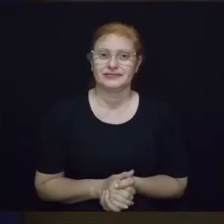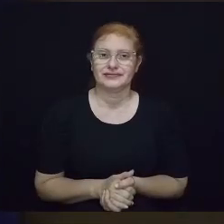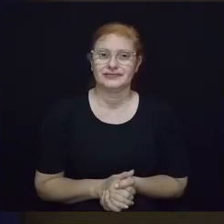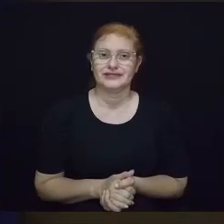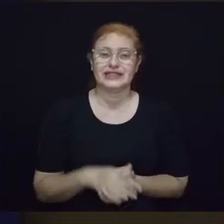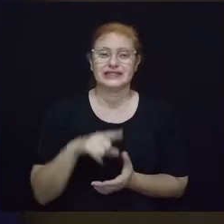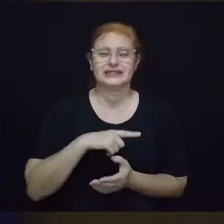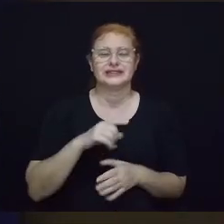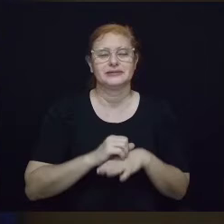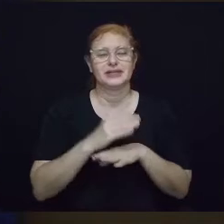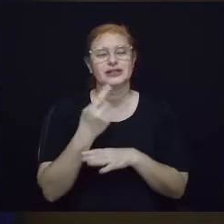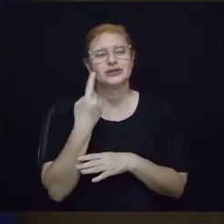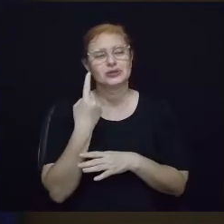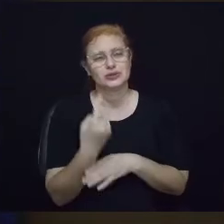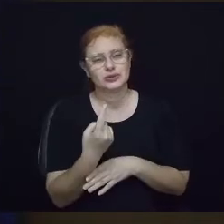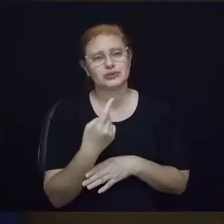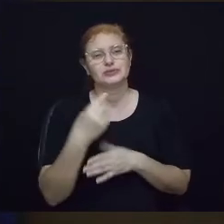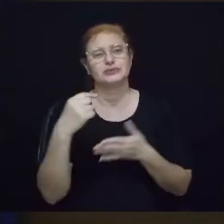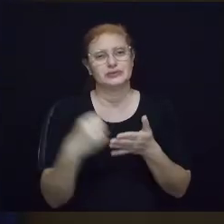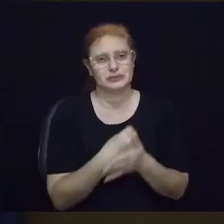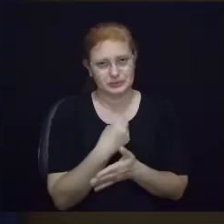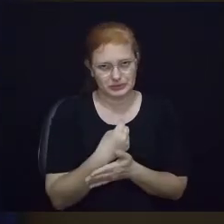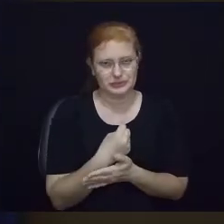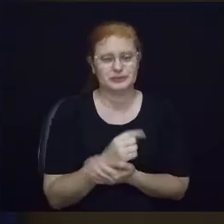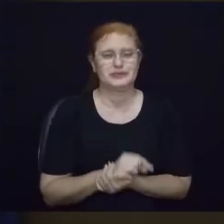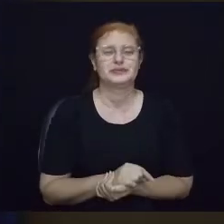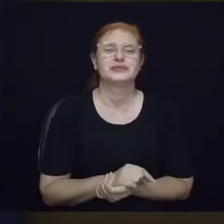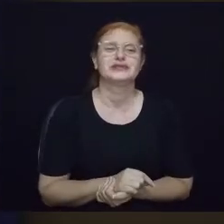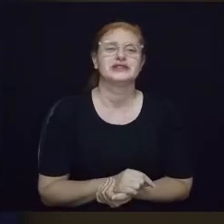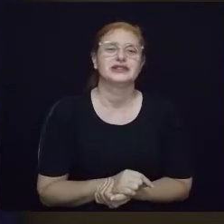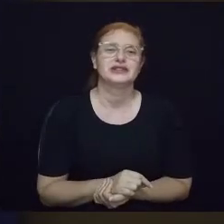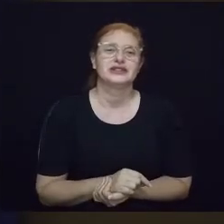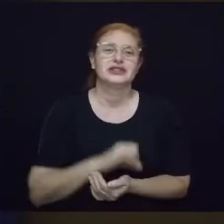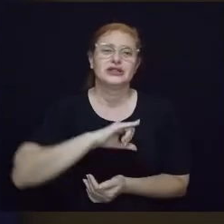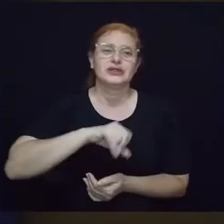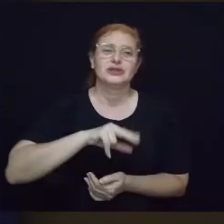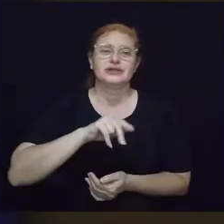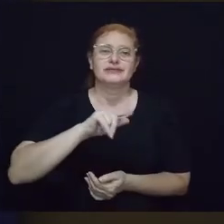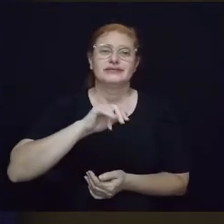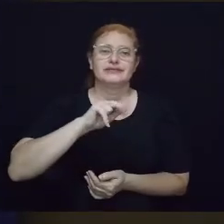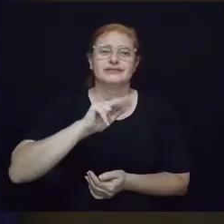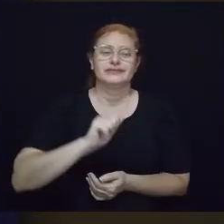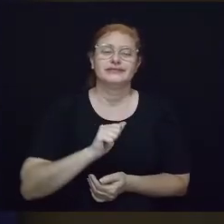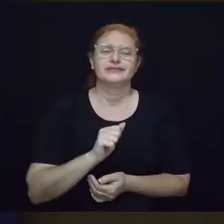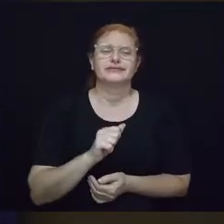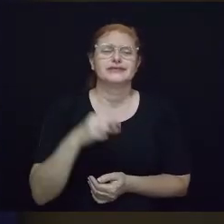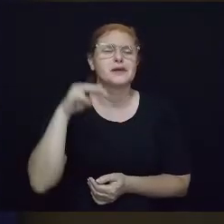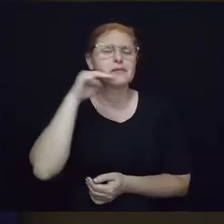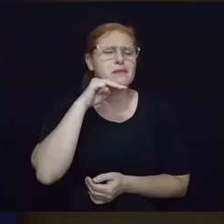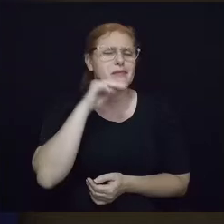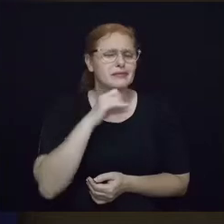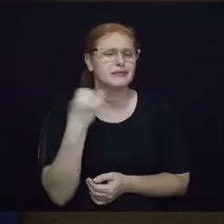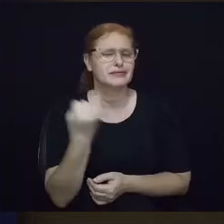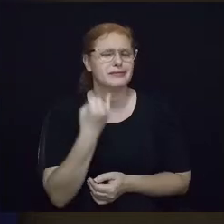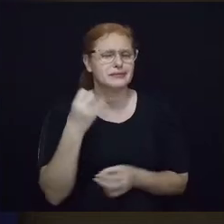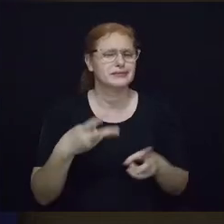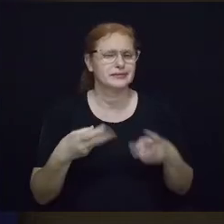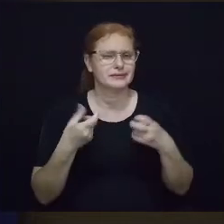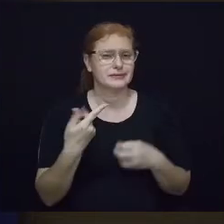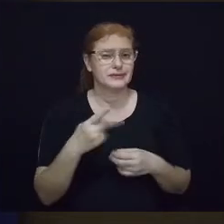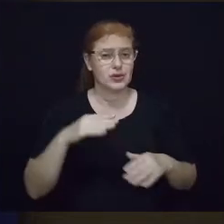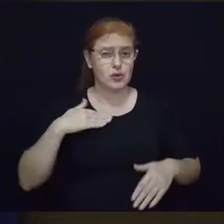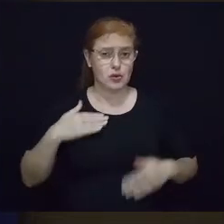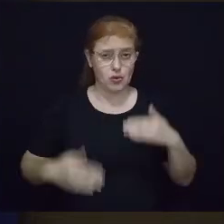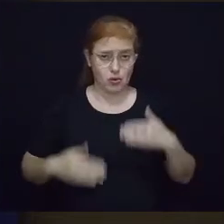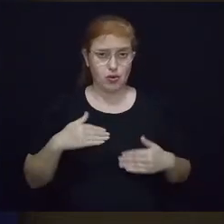trago mais uma questão aqui da plateia online, da Juliana Brisson. Mauro, para você é importante perceber teu corpo durante